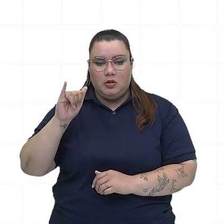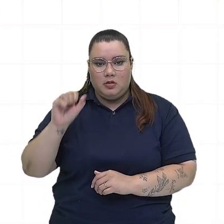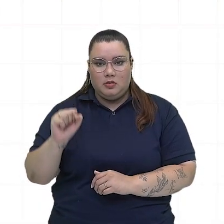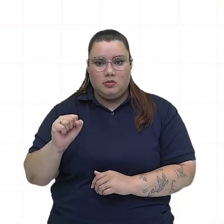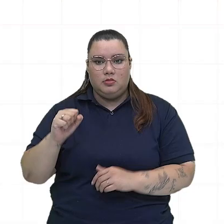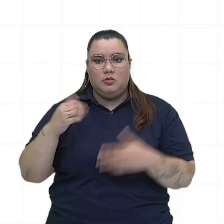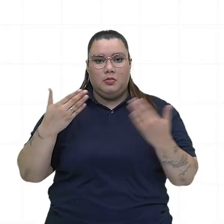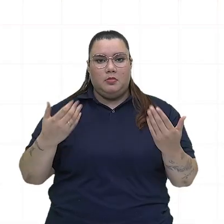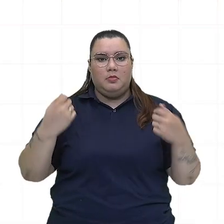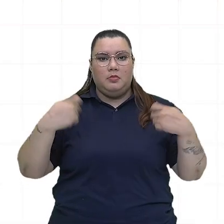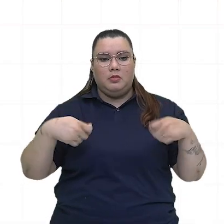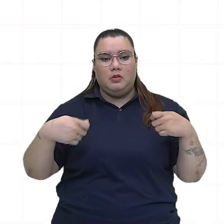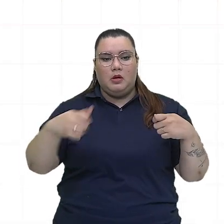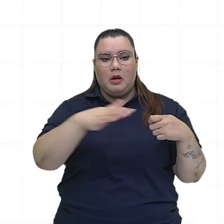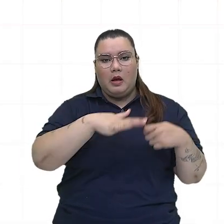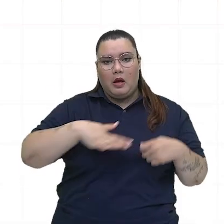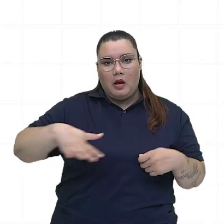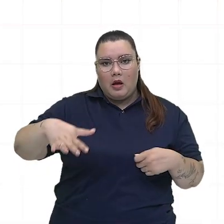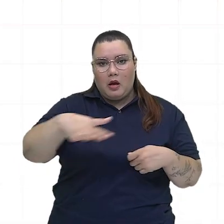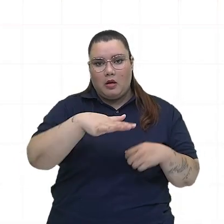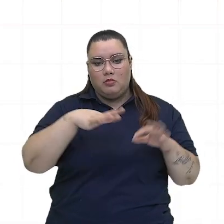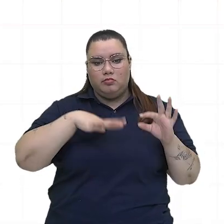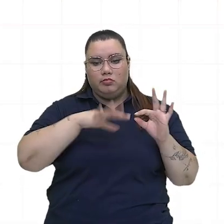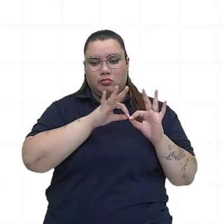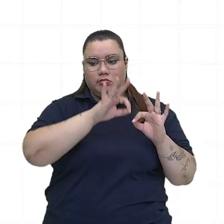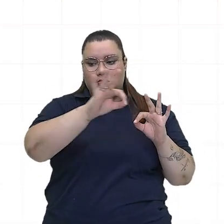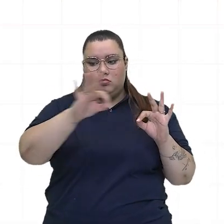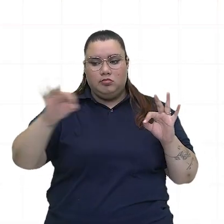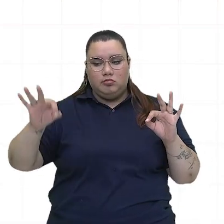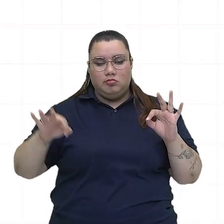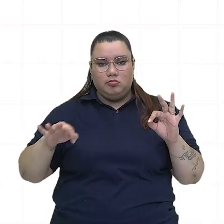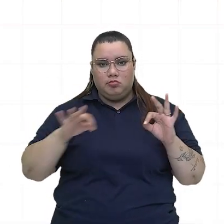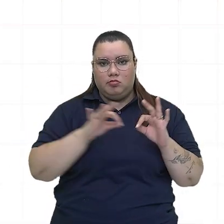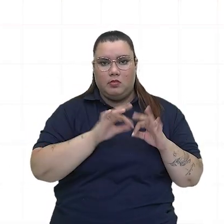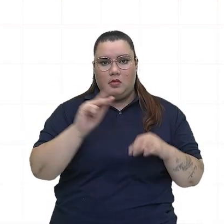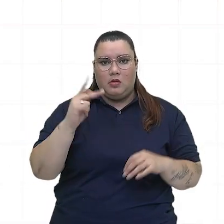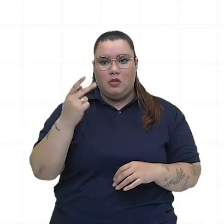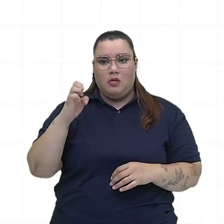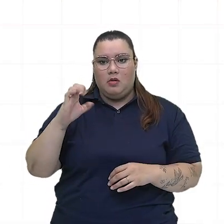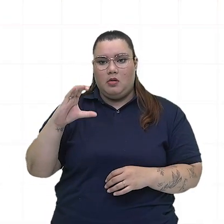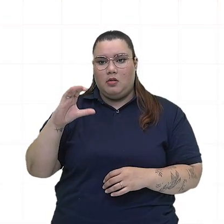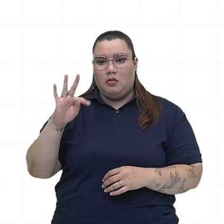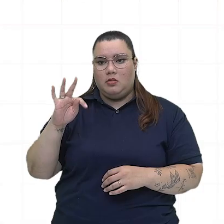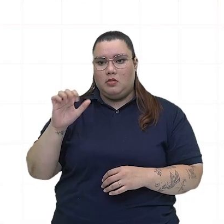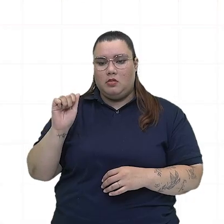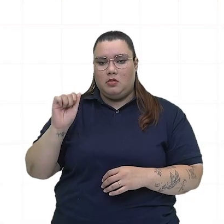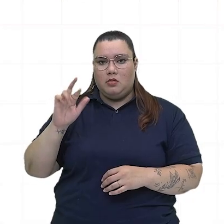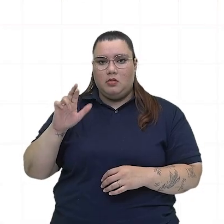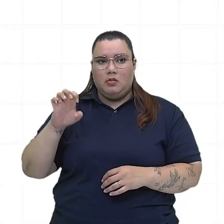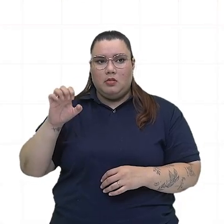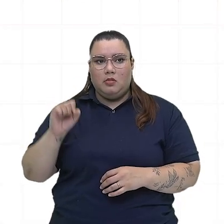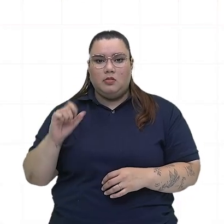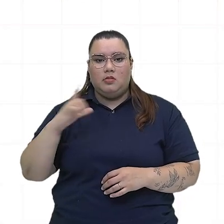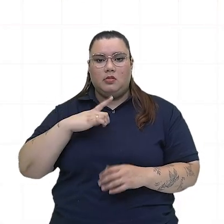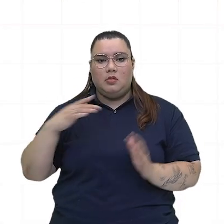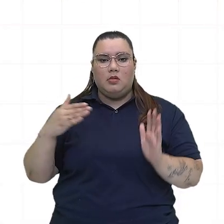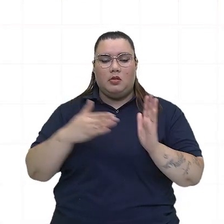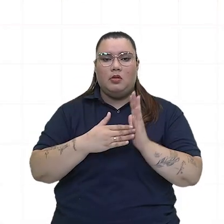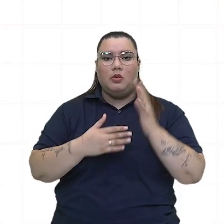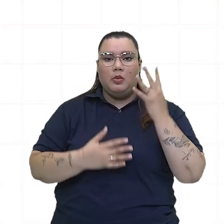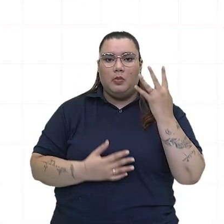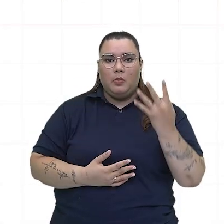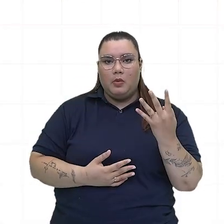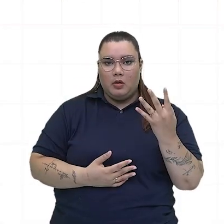ter áreas, né, que são definidas em hectares, onde nós vamos ter ali até